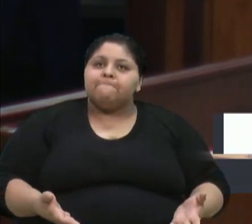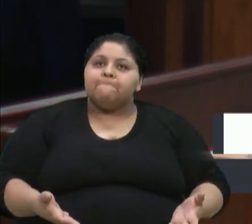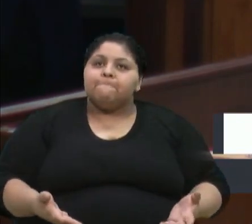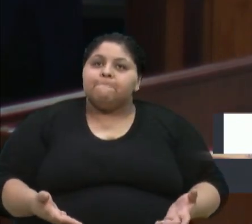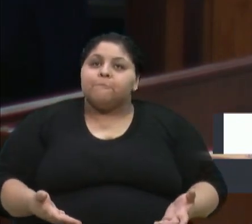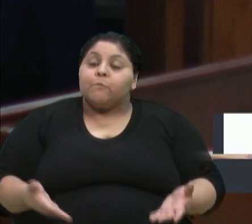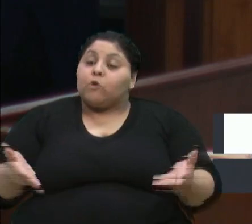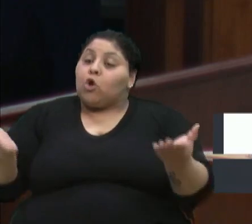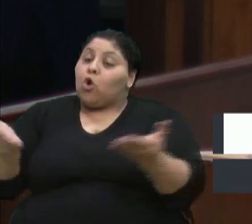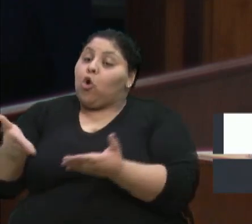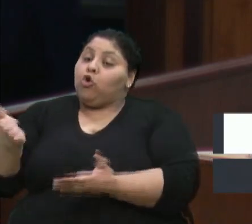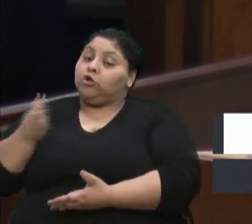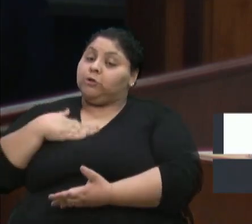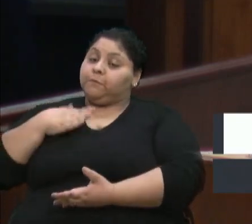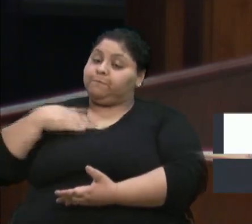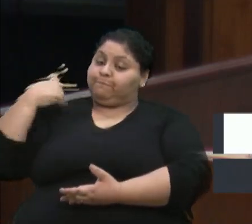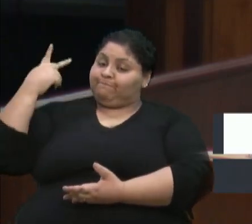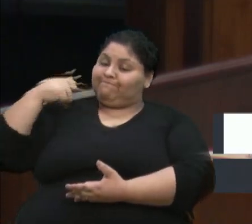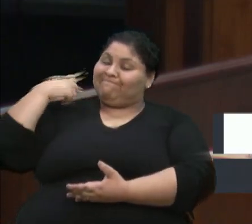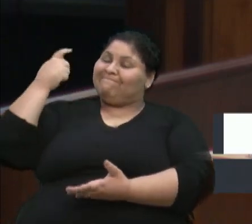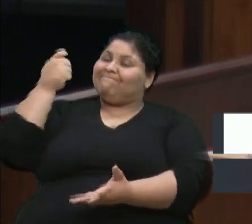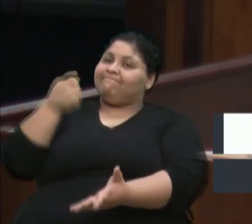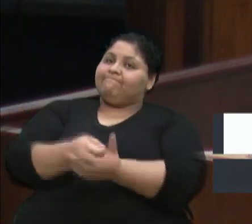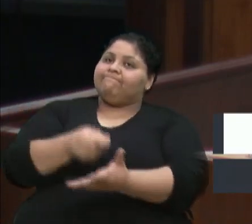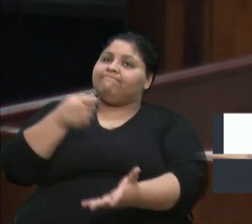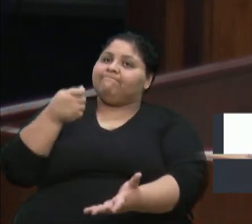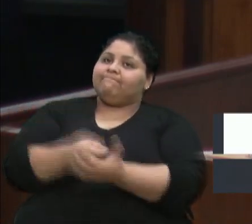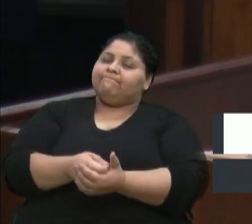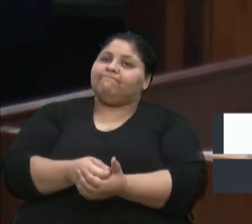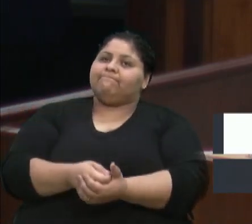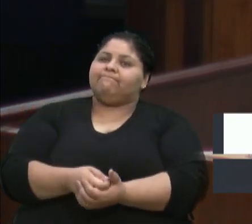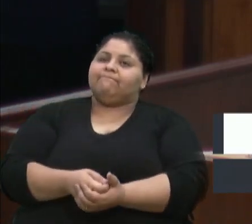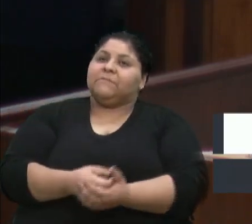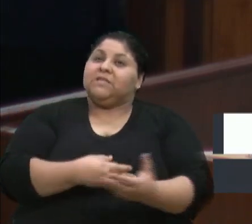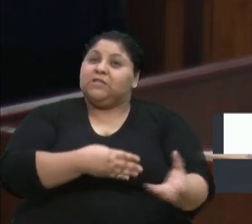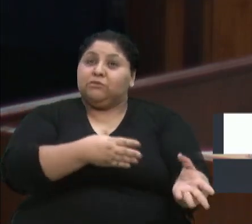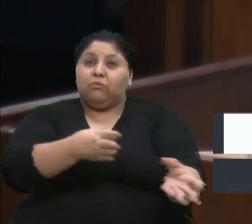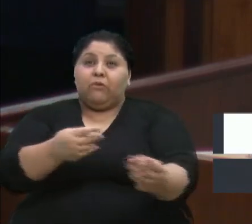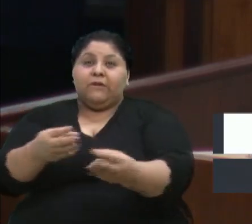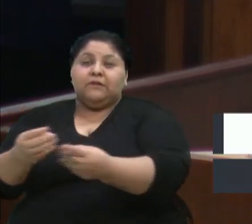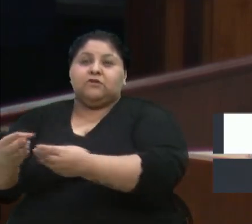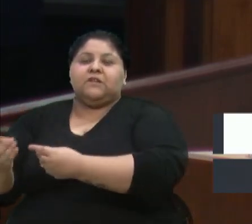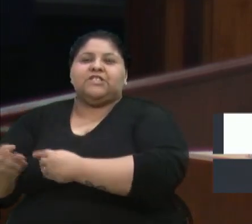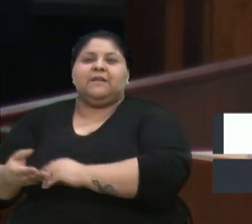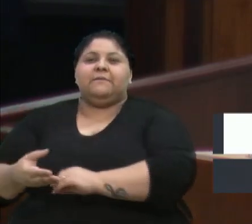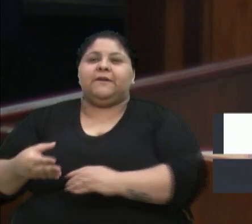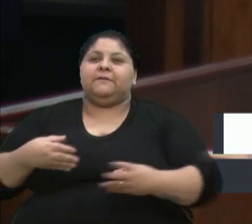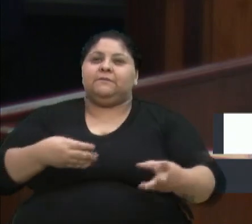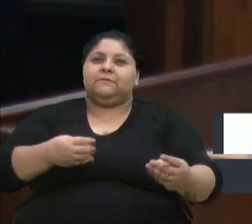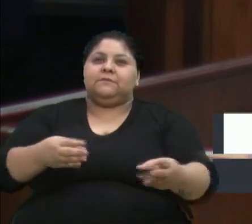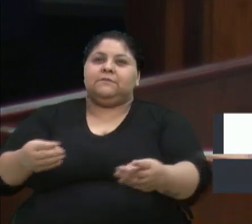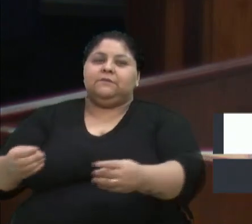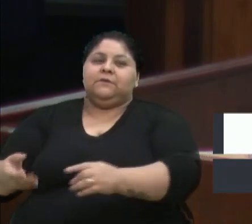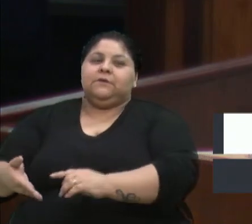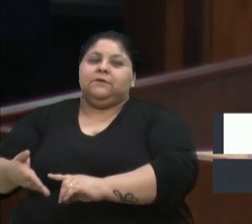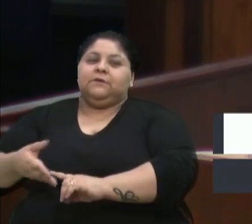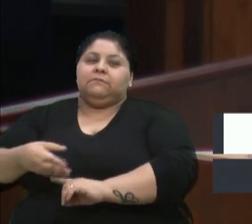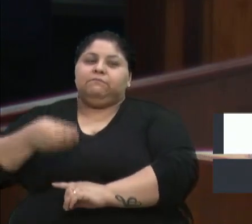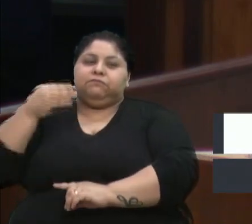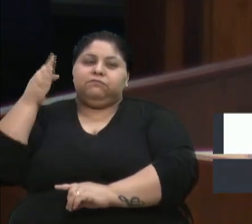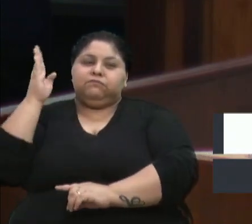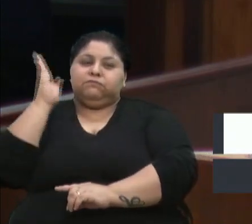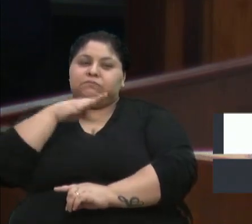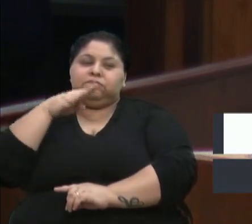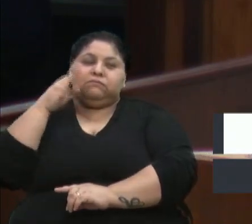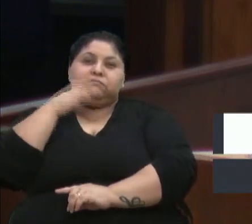hoje, este vereador é cobrado, e muitas vezes até esculachado, porque eu sou um representante do povo,